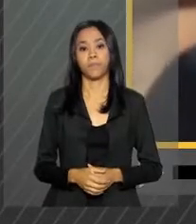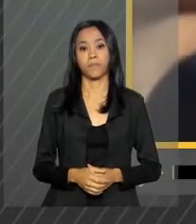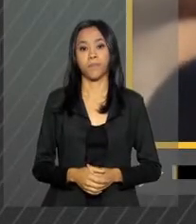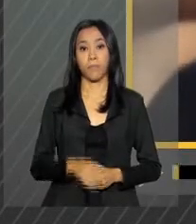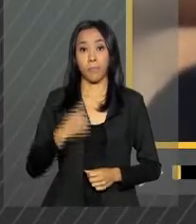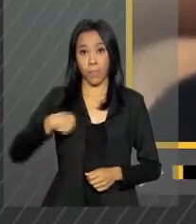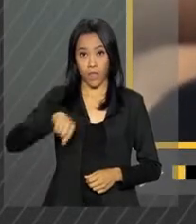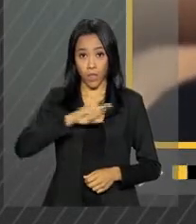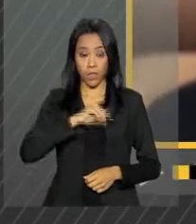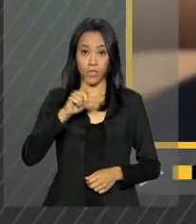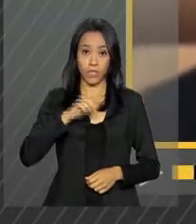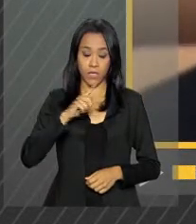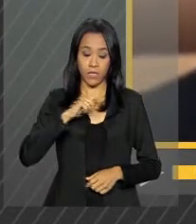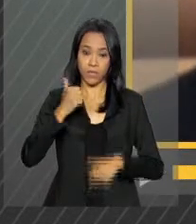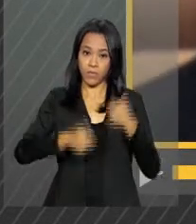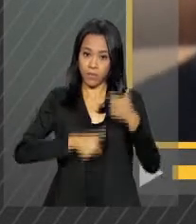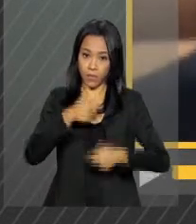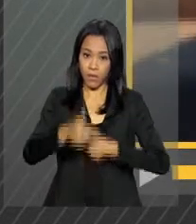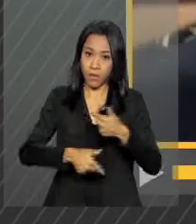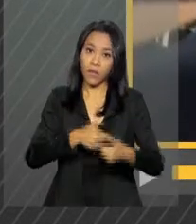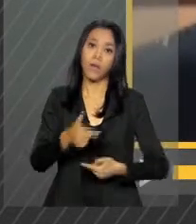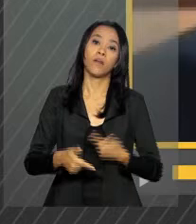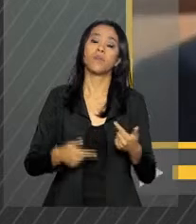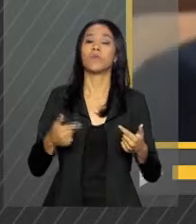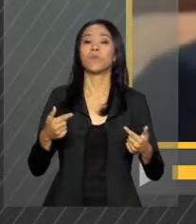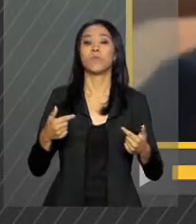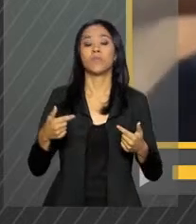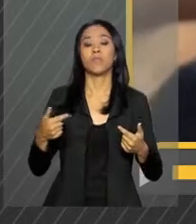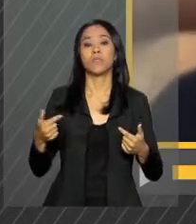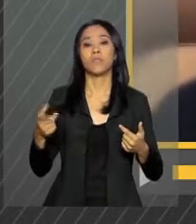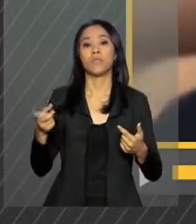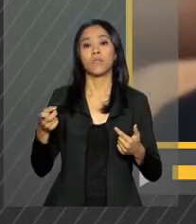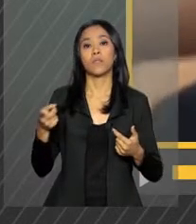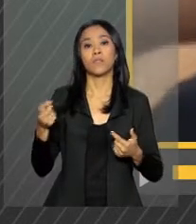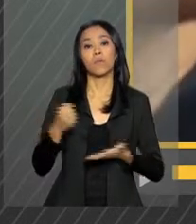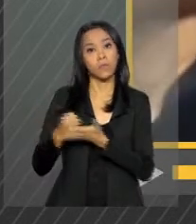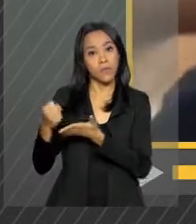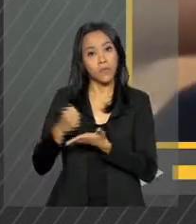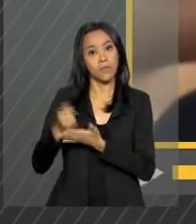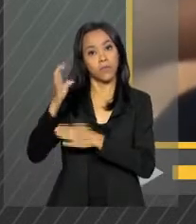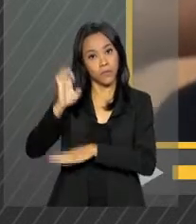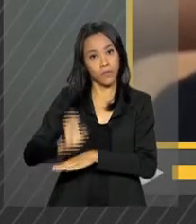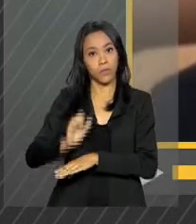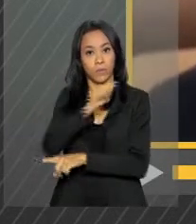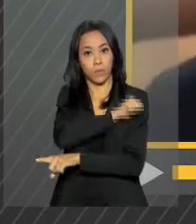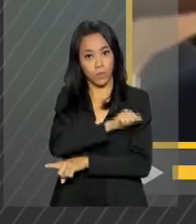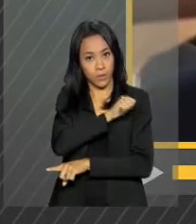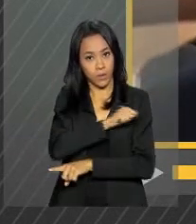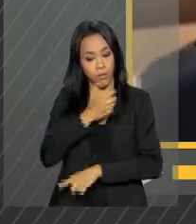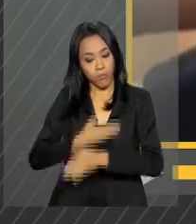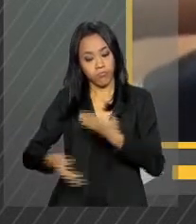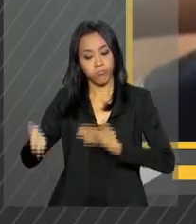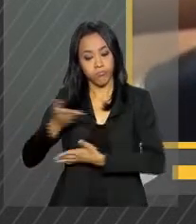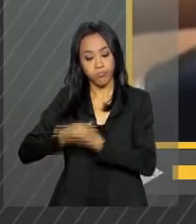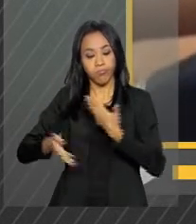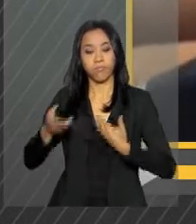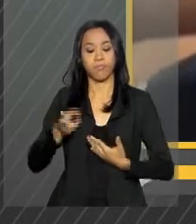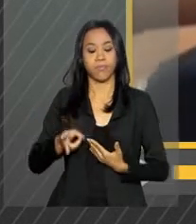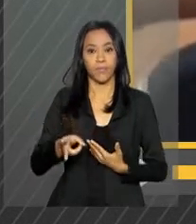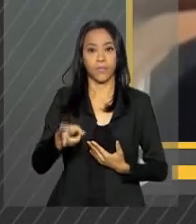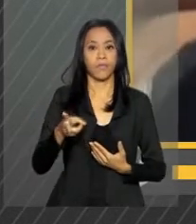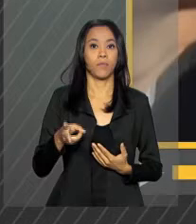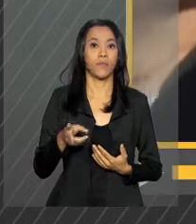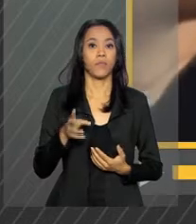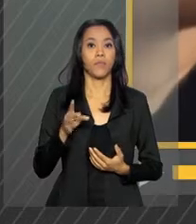Nós temos trabalhado com o Estado, o Rio, de uma forma intensa, não